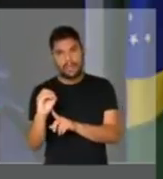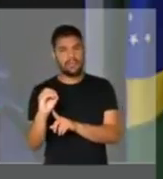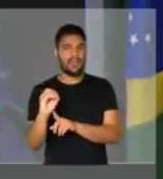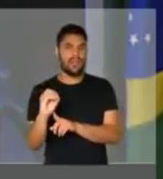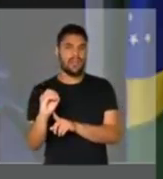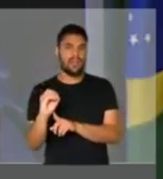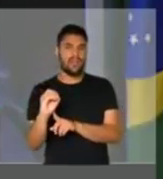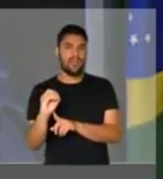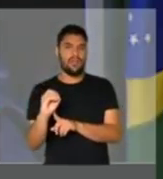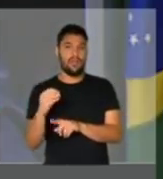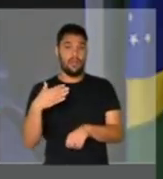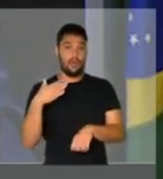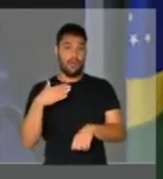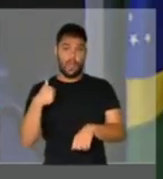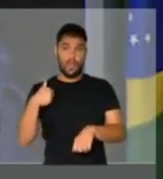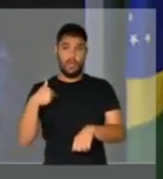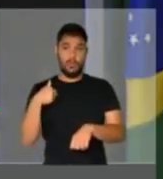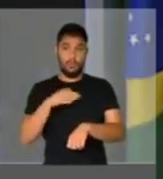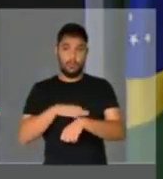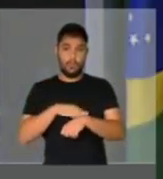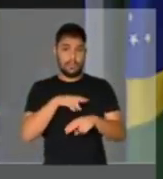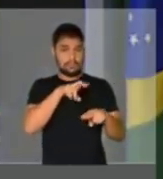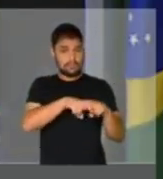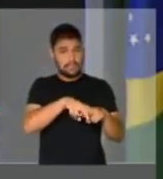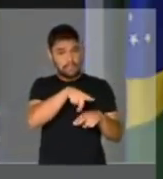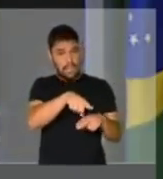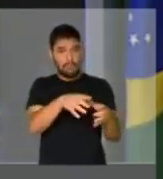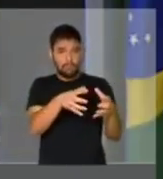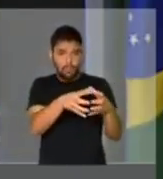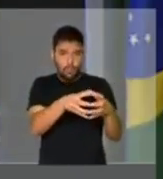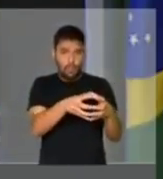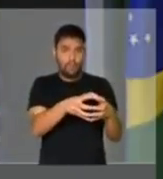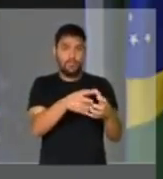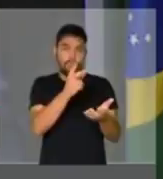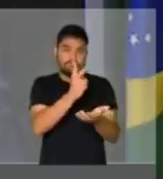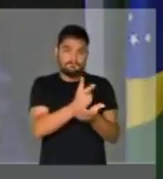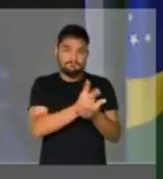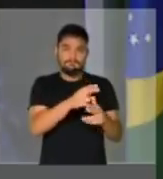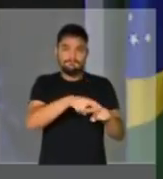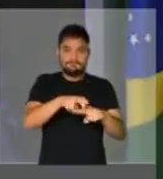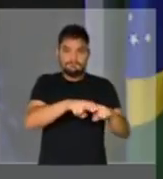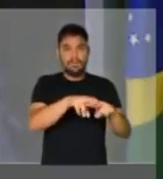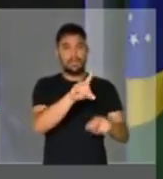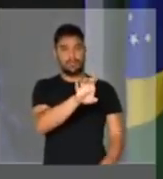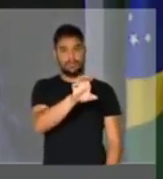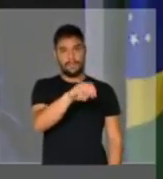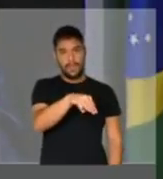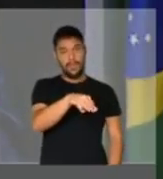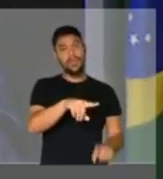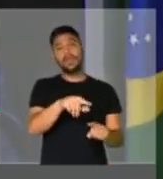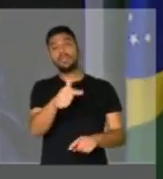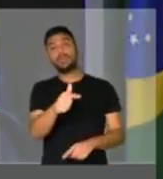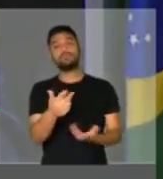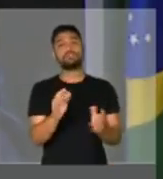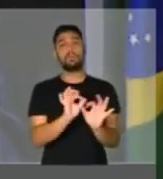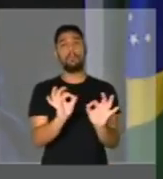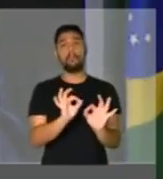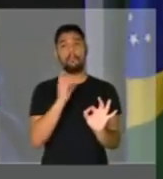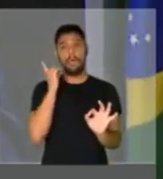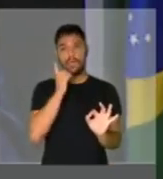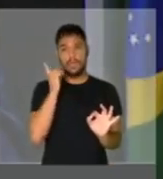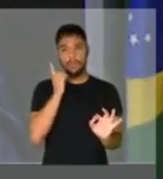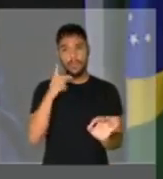estava sentado ali justamente na bancada que agora é do Democratas, mas você não tinha absolutamente